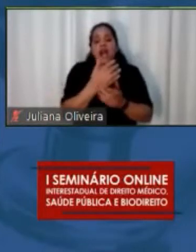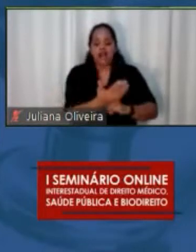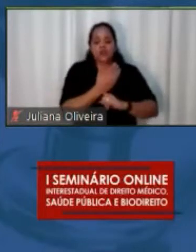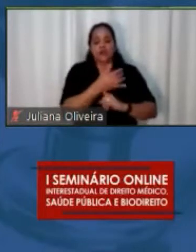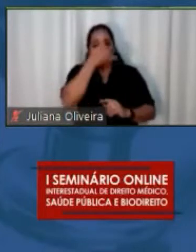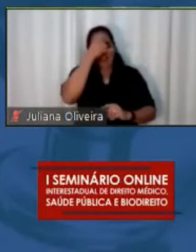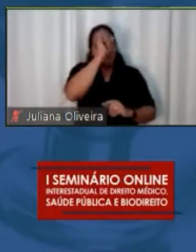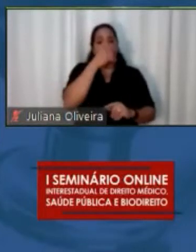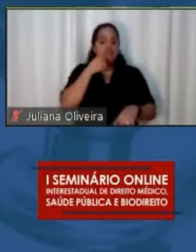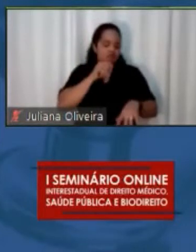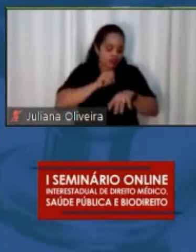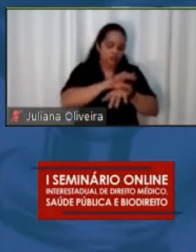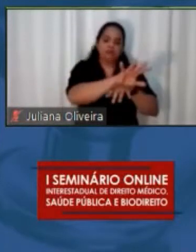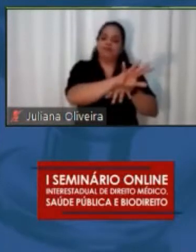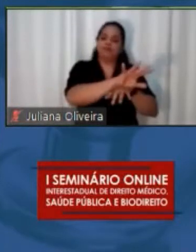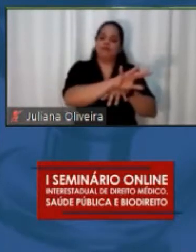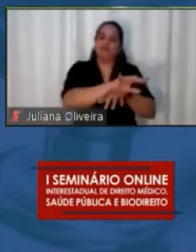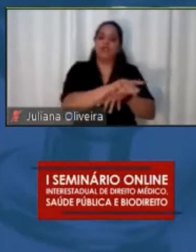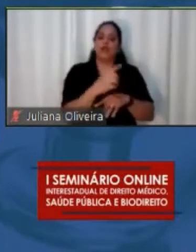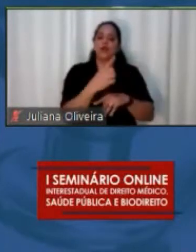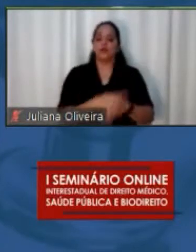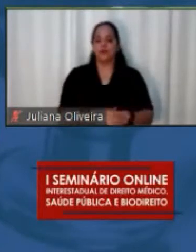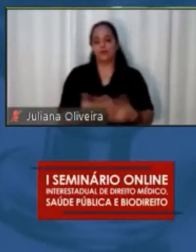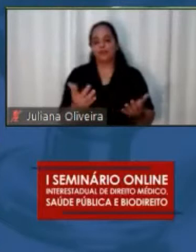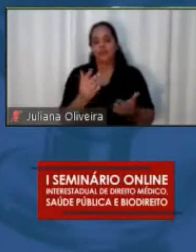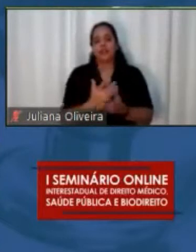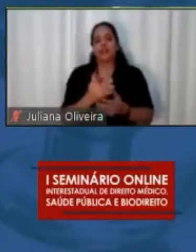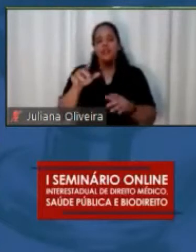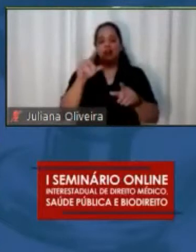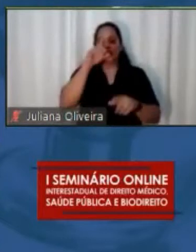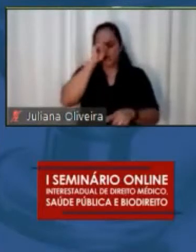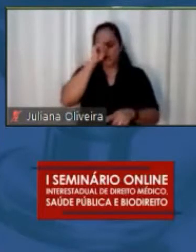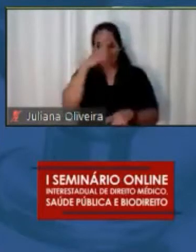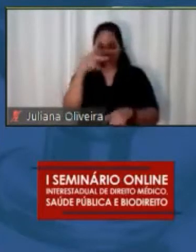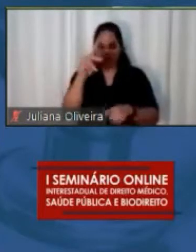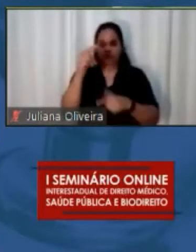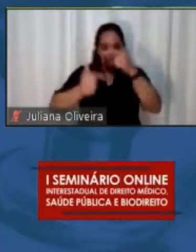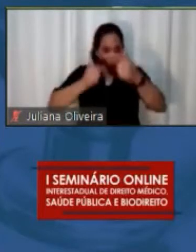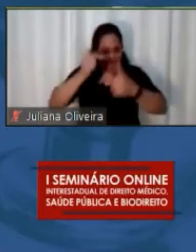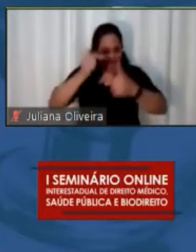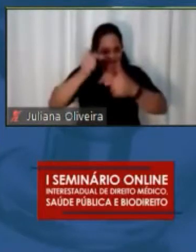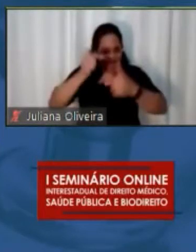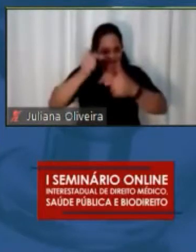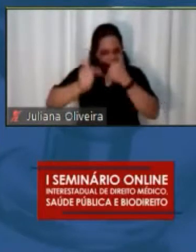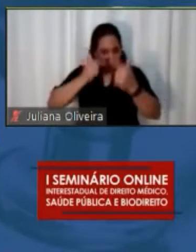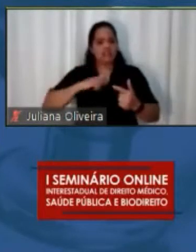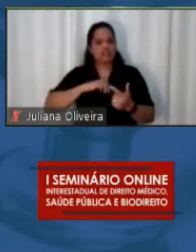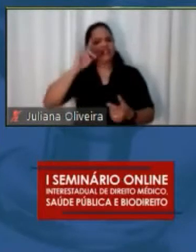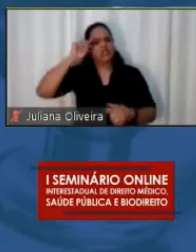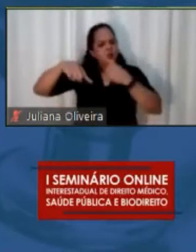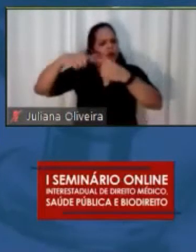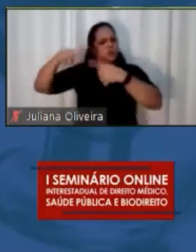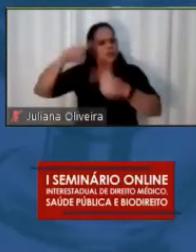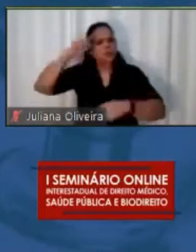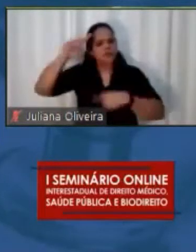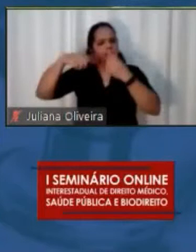Portanto, lá no Hospital Santa Isabel, nós temos rotineiramente utilizado o ácido tranexâmico